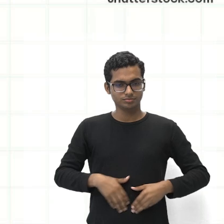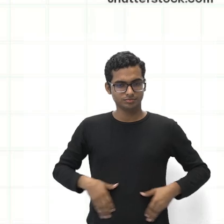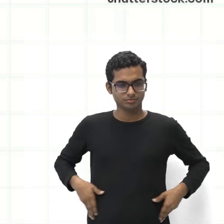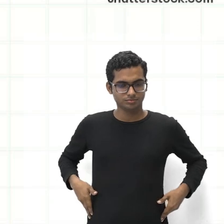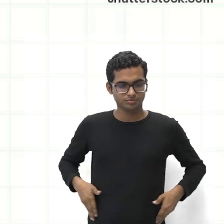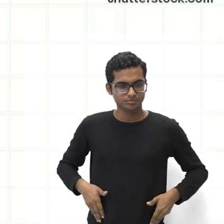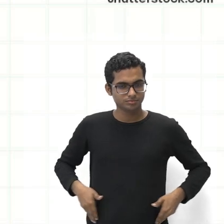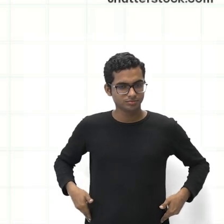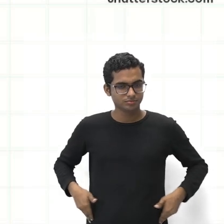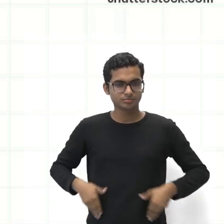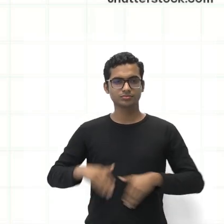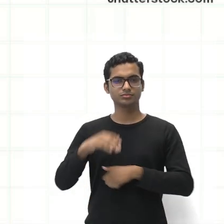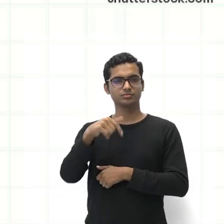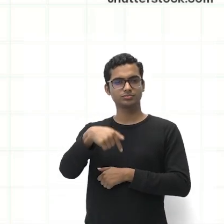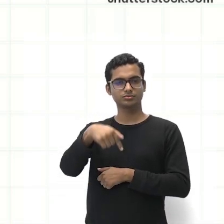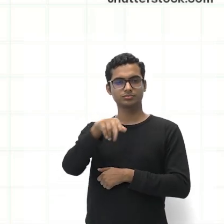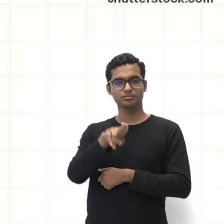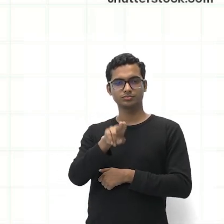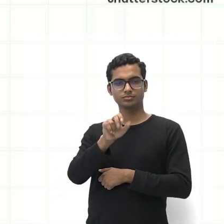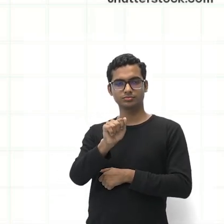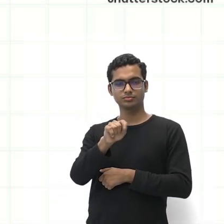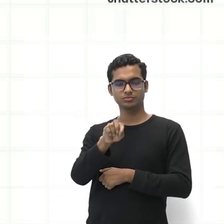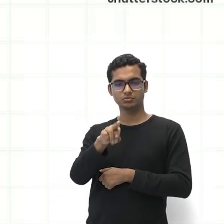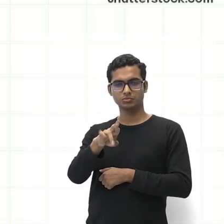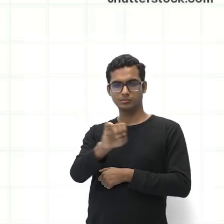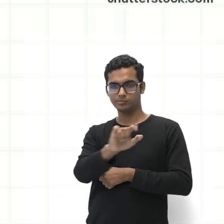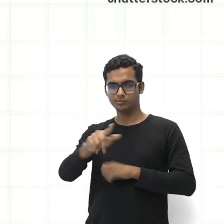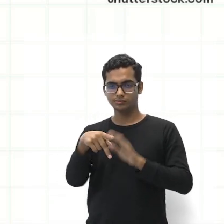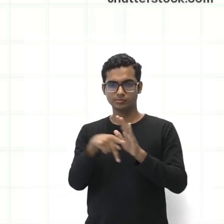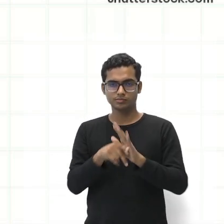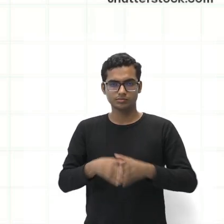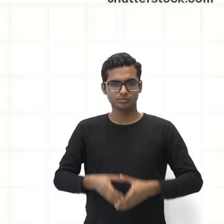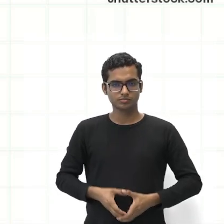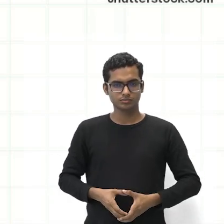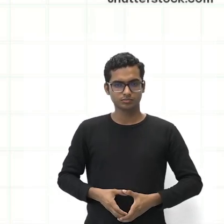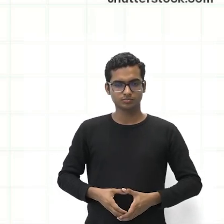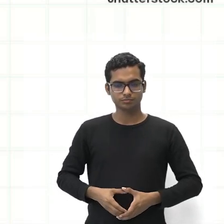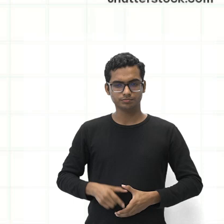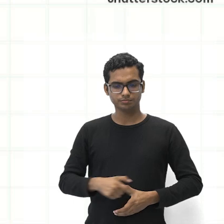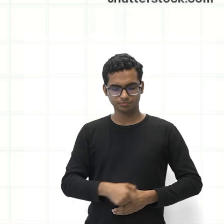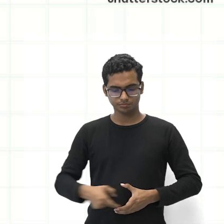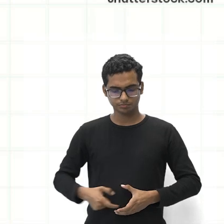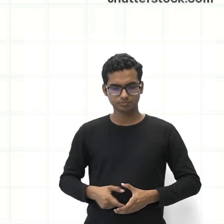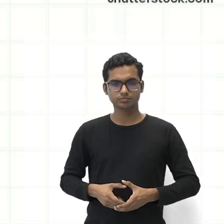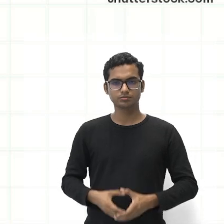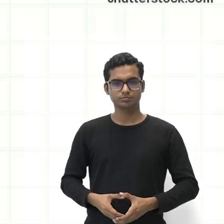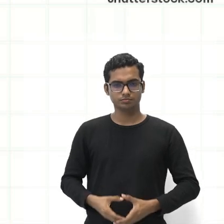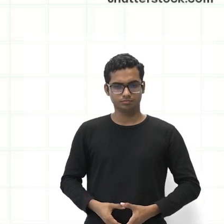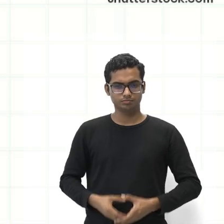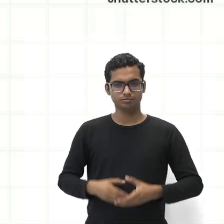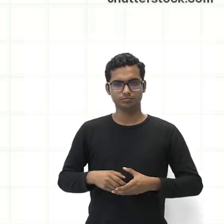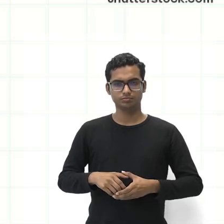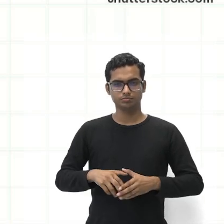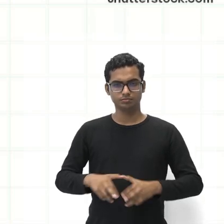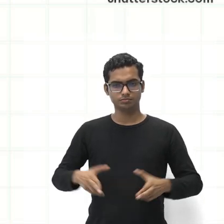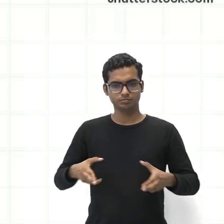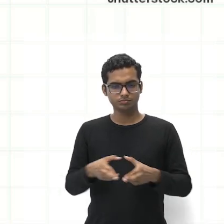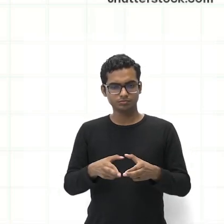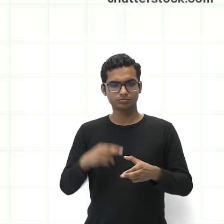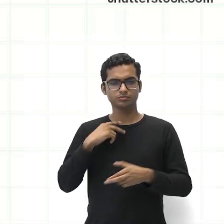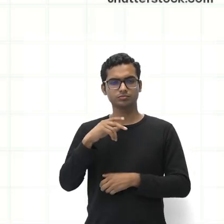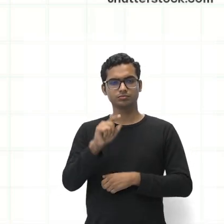ilíacos, certo? Que é constituído pelo ilho, pelo isquio e pelo